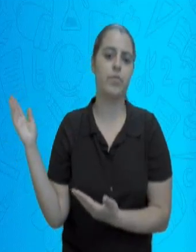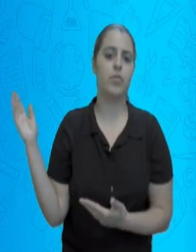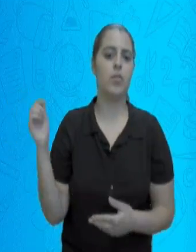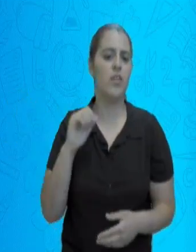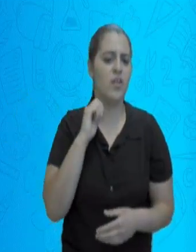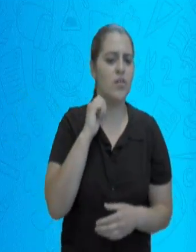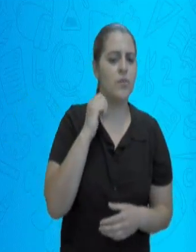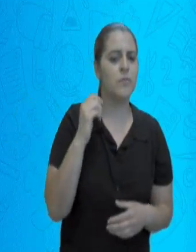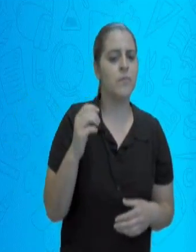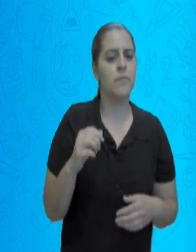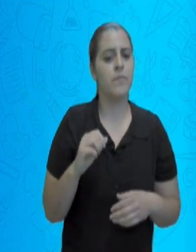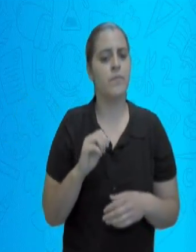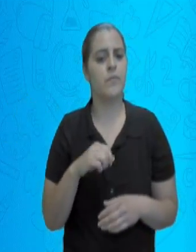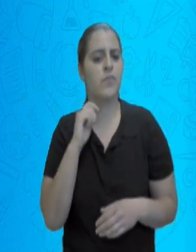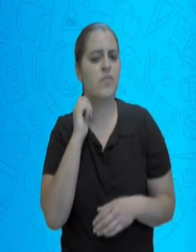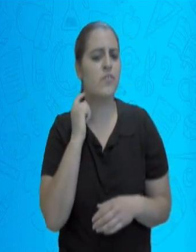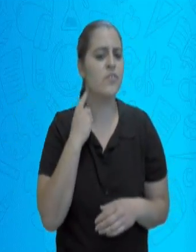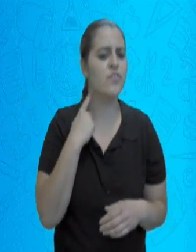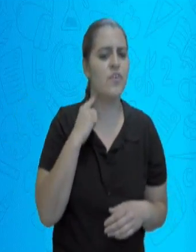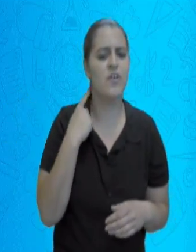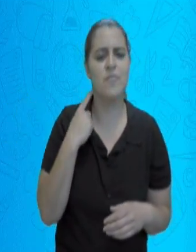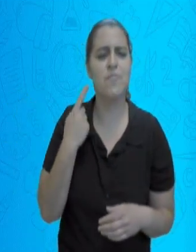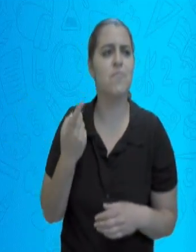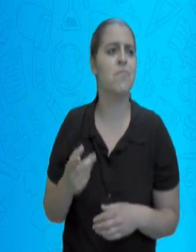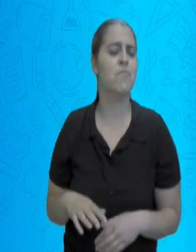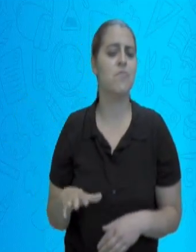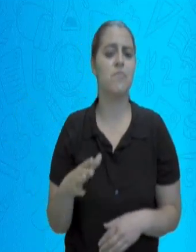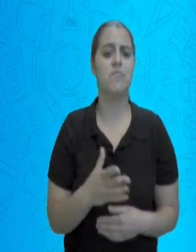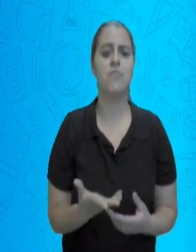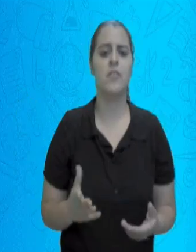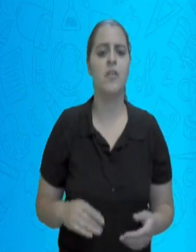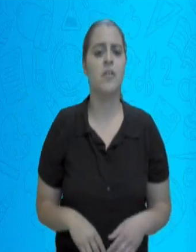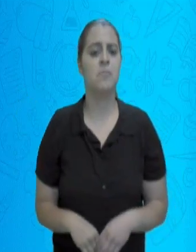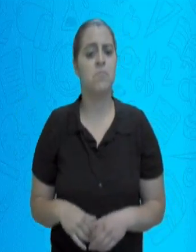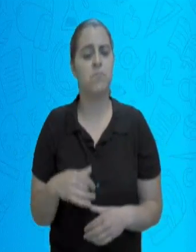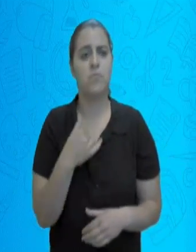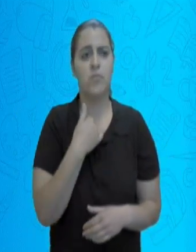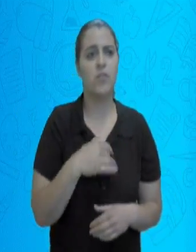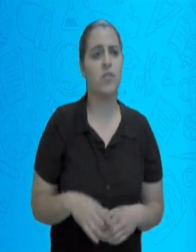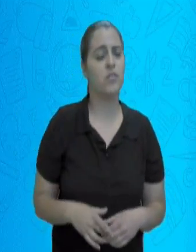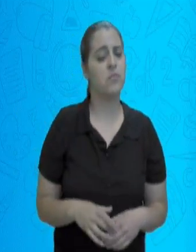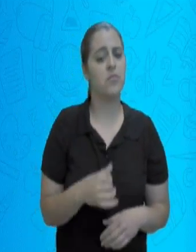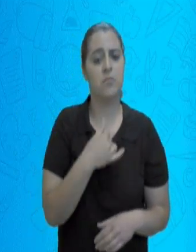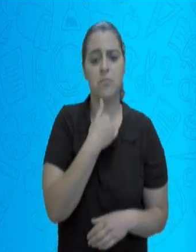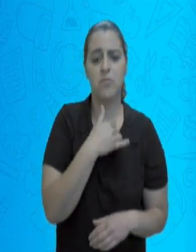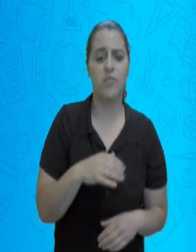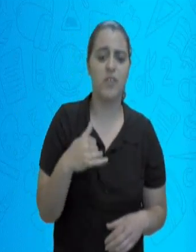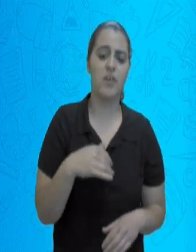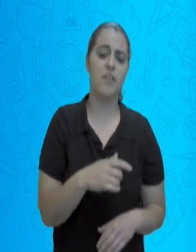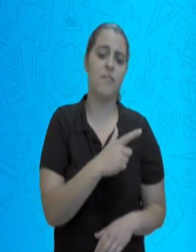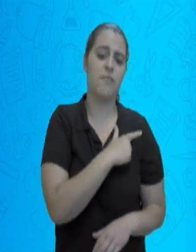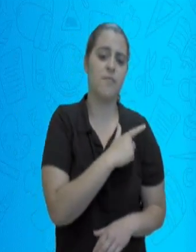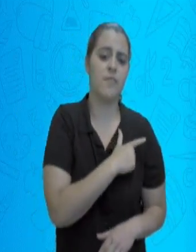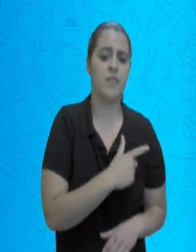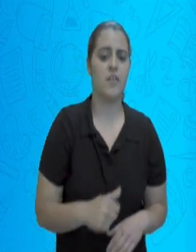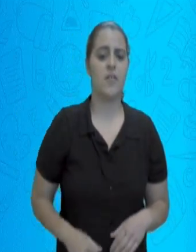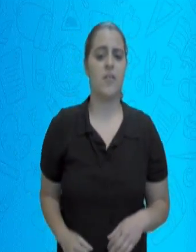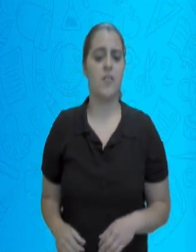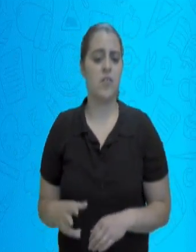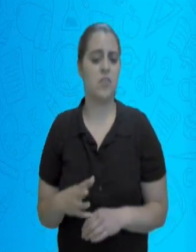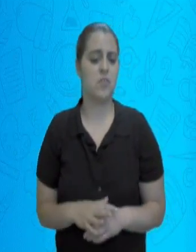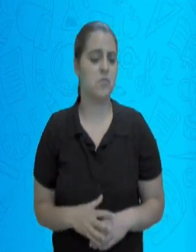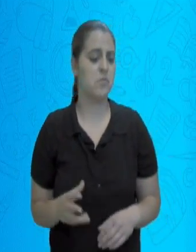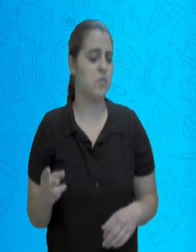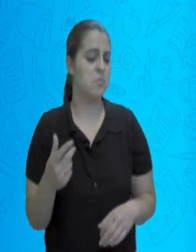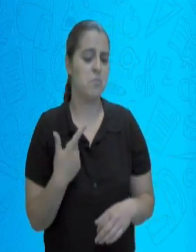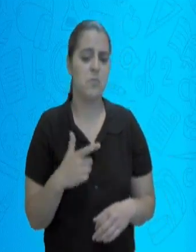danificaram a pintura, estragaram a pintura daquele lugar. E isso polui o espaço, fica feio, fica parecendo